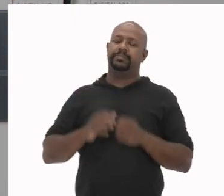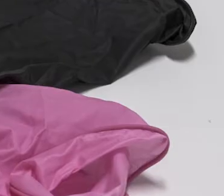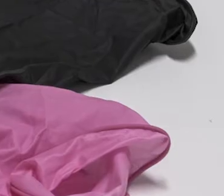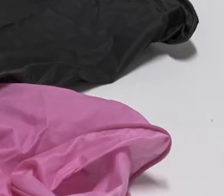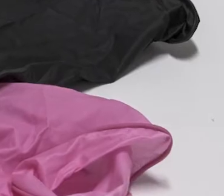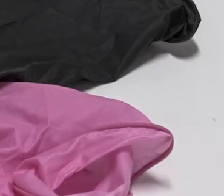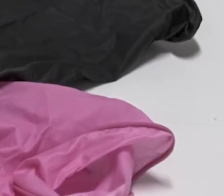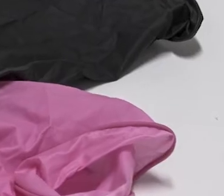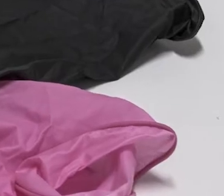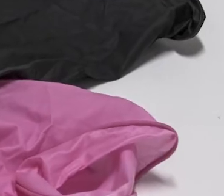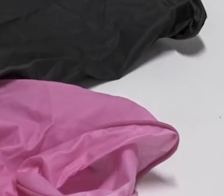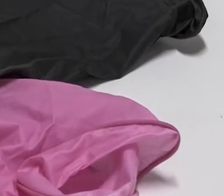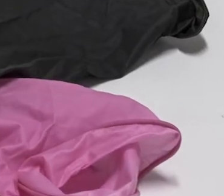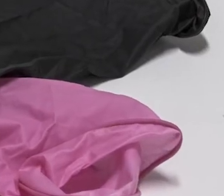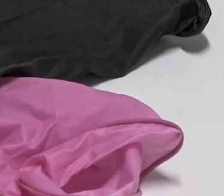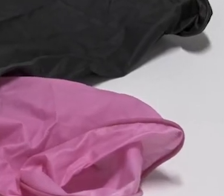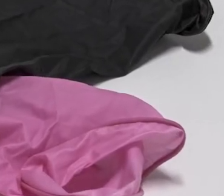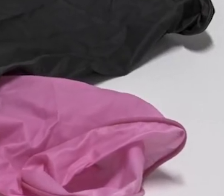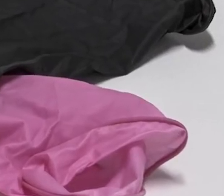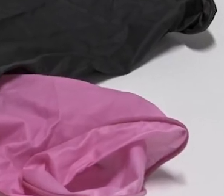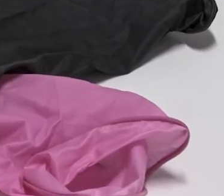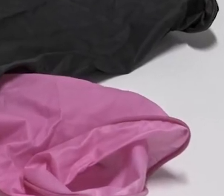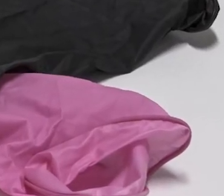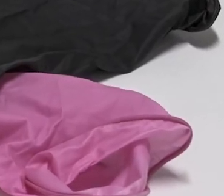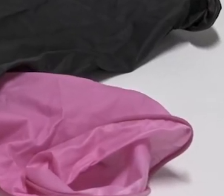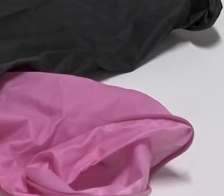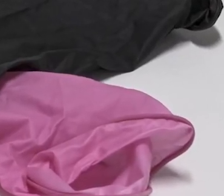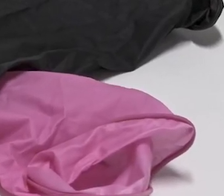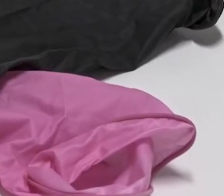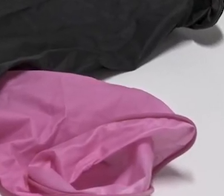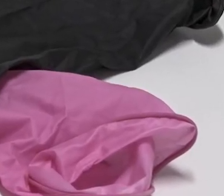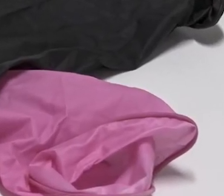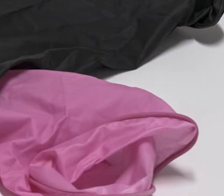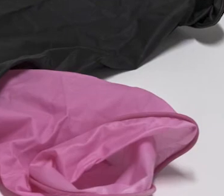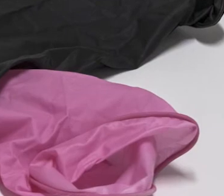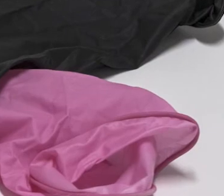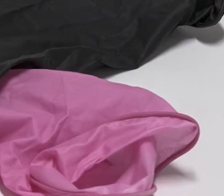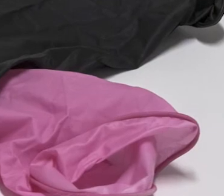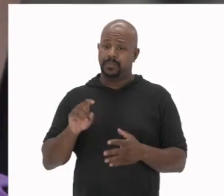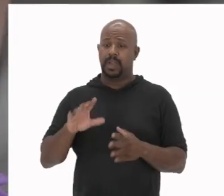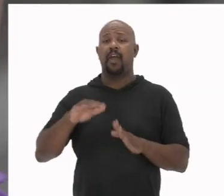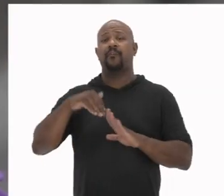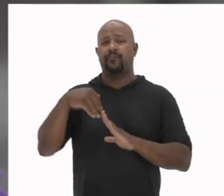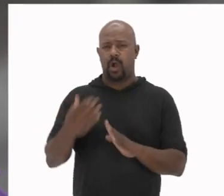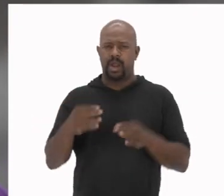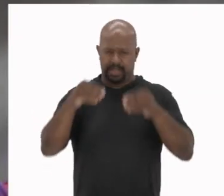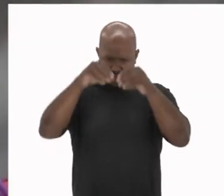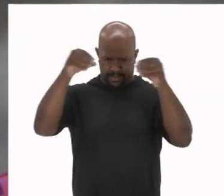contaminantes. Uma dúzia de luvas nas cores azul, rosa, roxa, branca, laranja e preta.